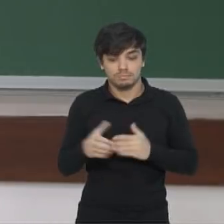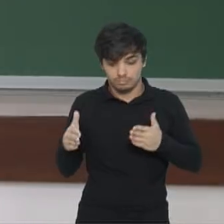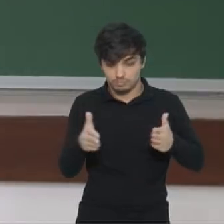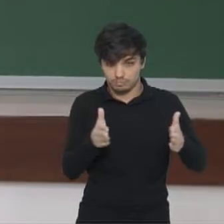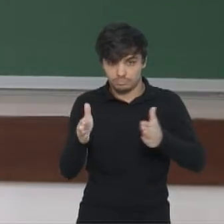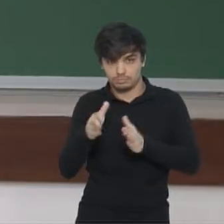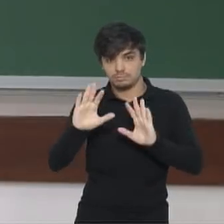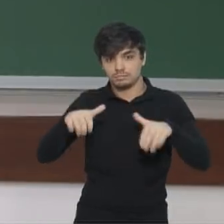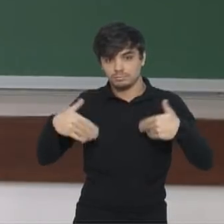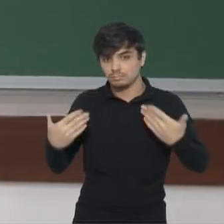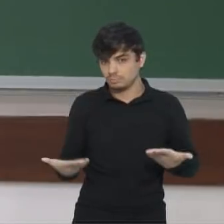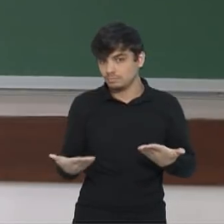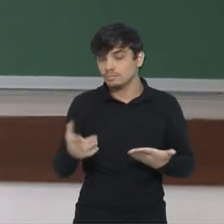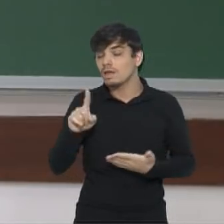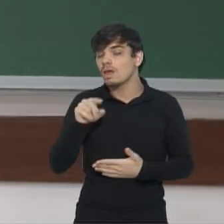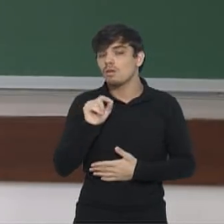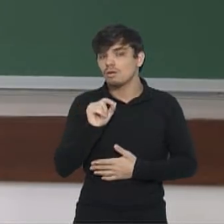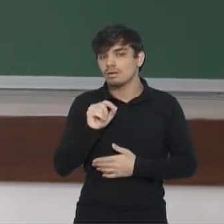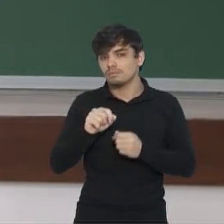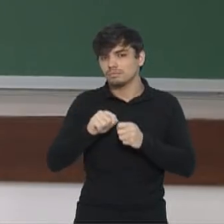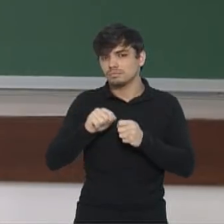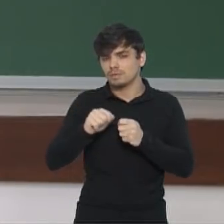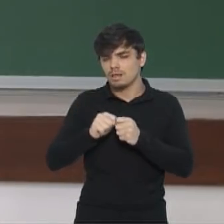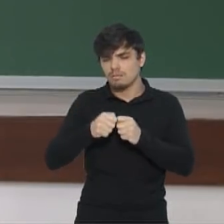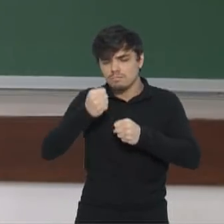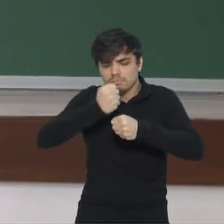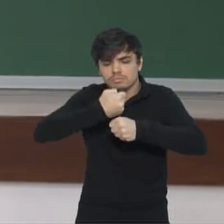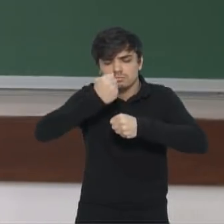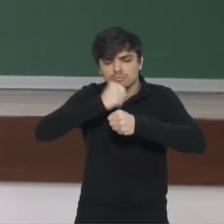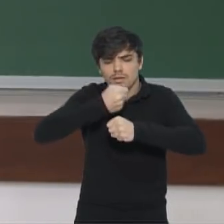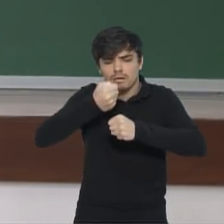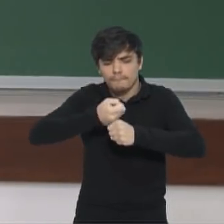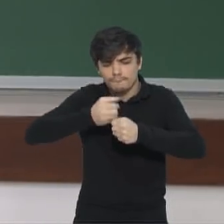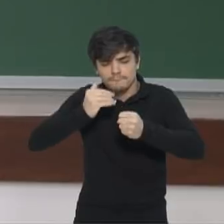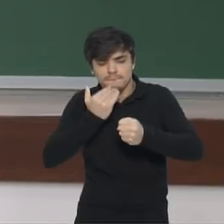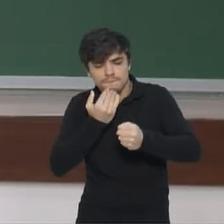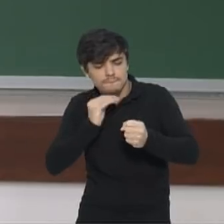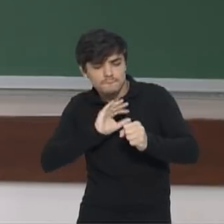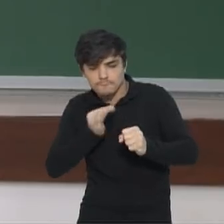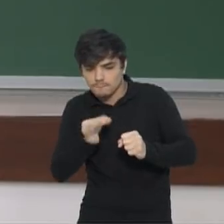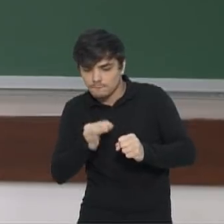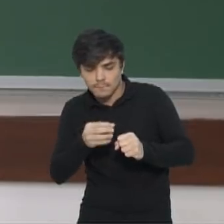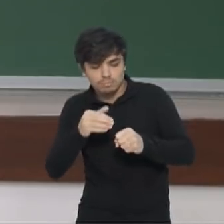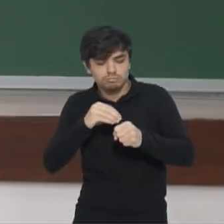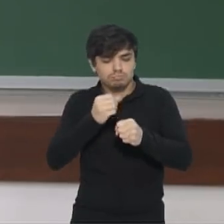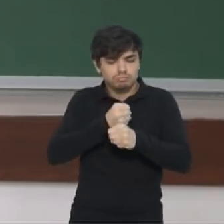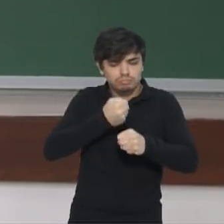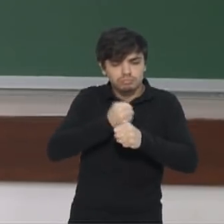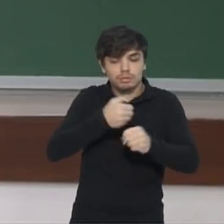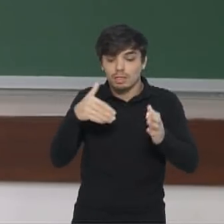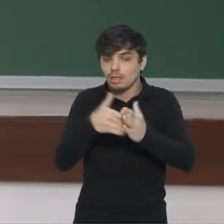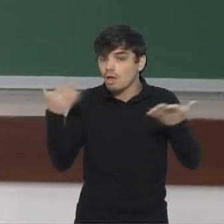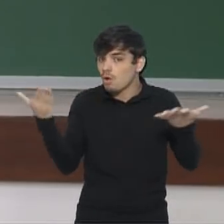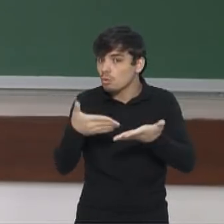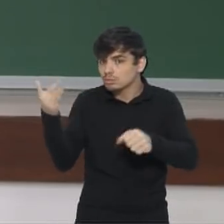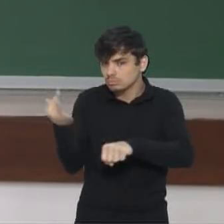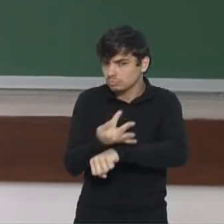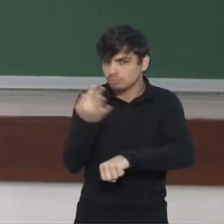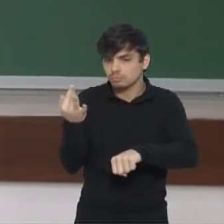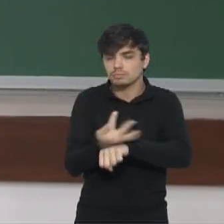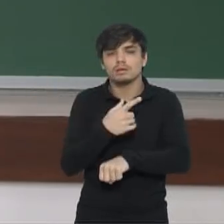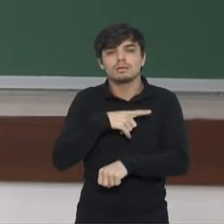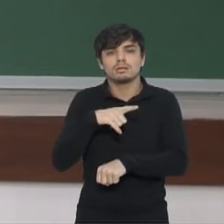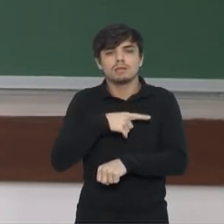então, pessoal, elas eram muito bem feitas pelos romanos. Essas obras de engenharia, elas perduram até os dias atuais. Existem ainda